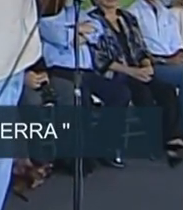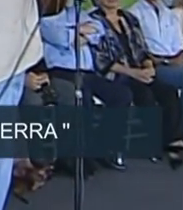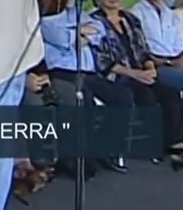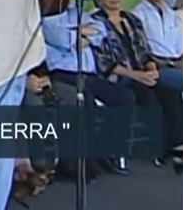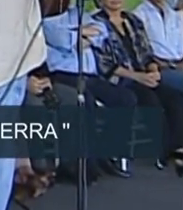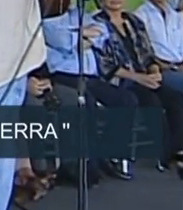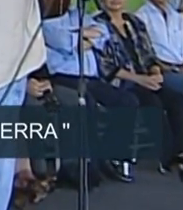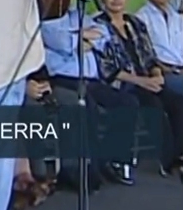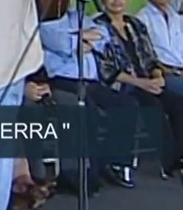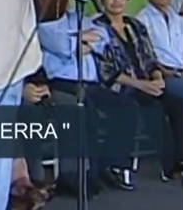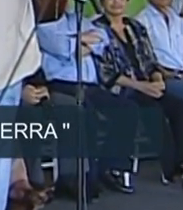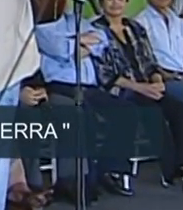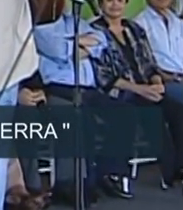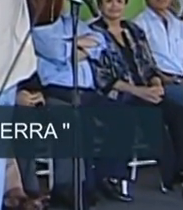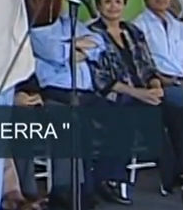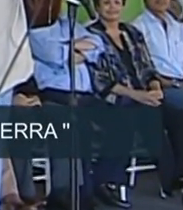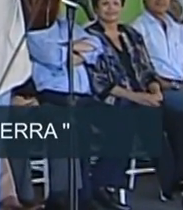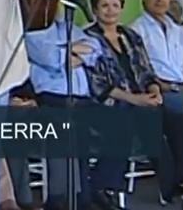embora.